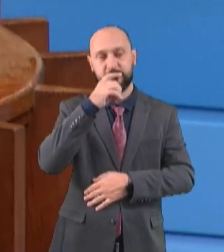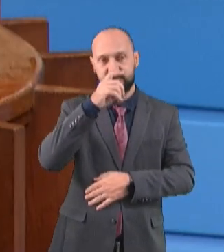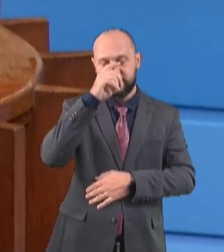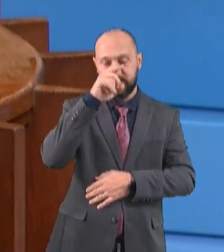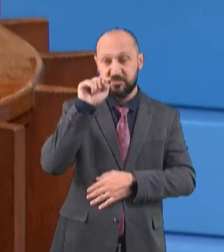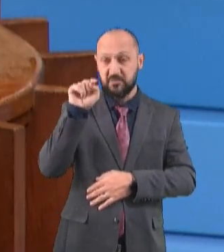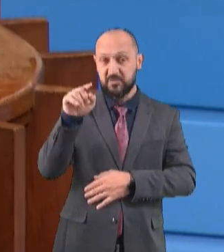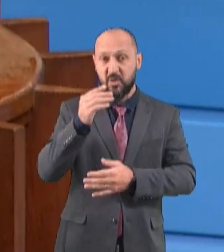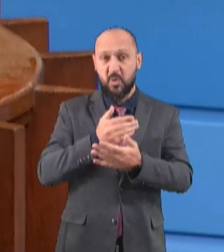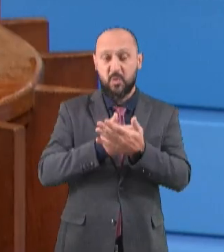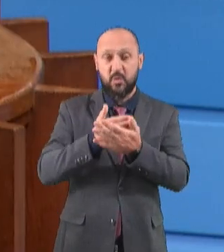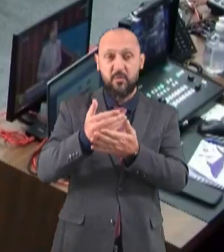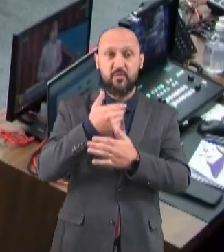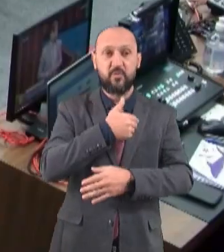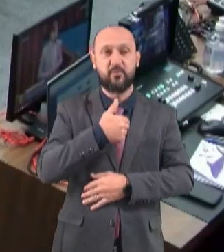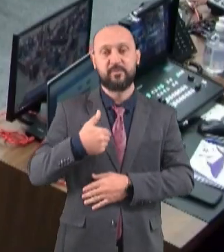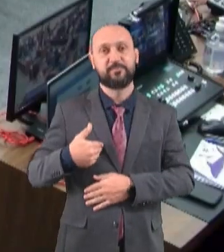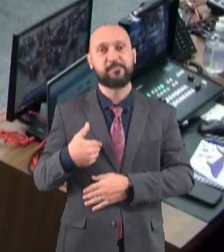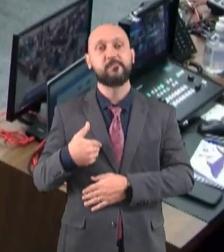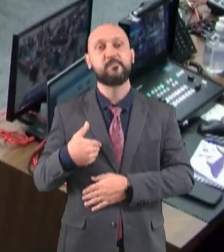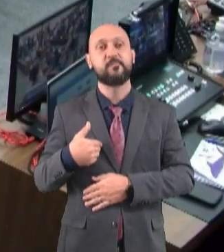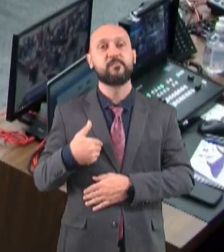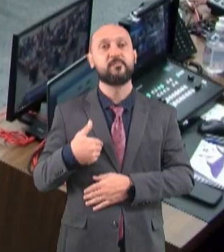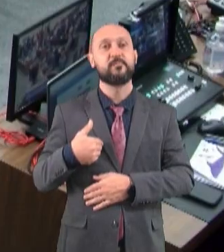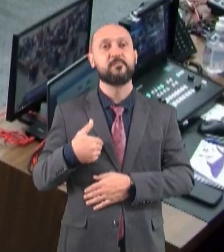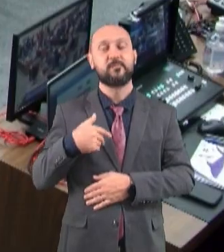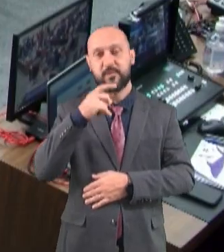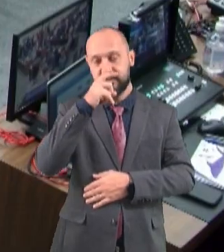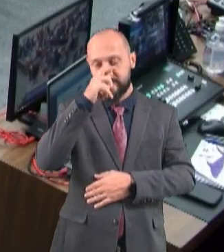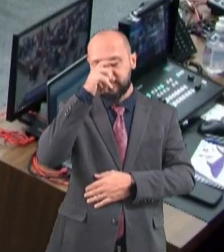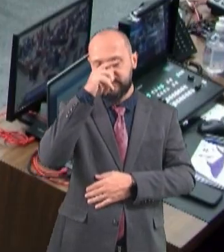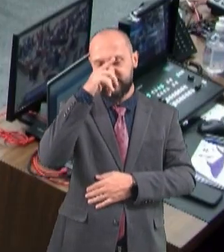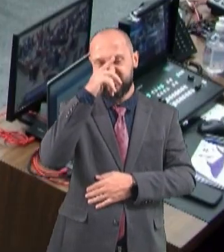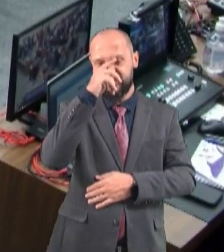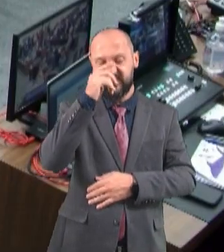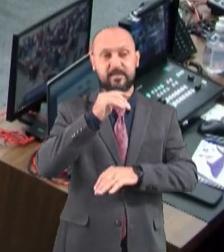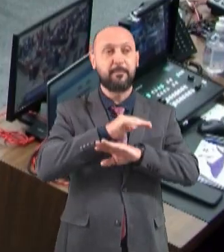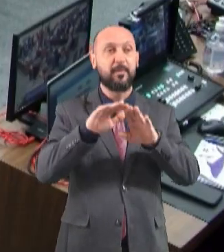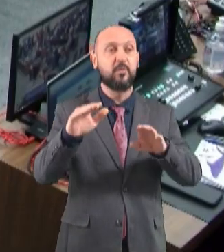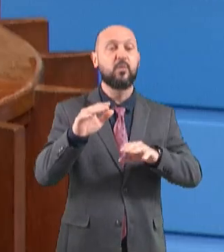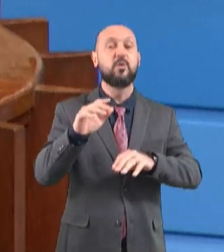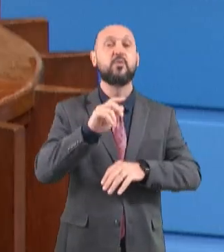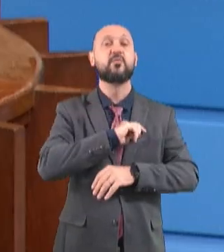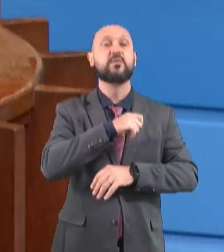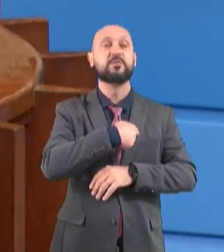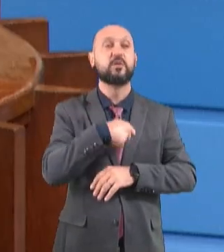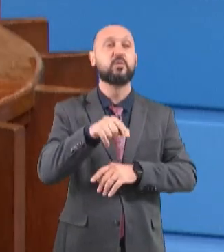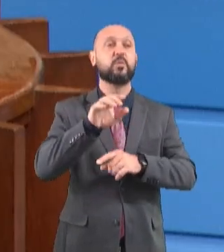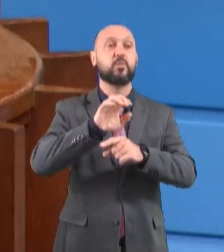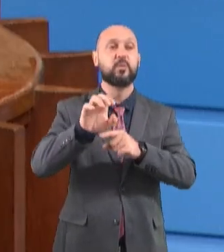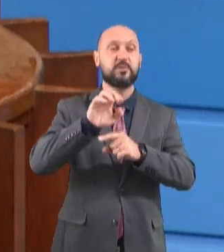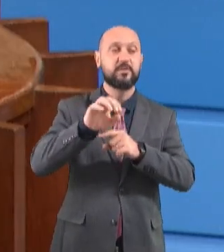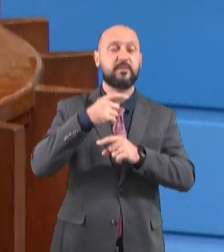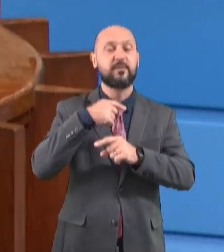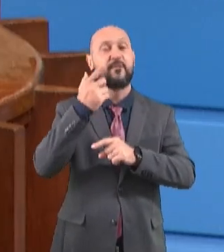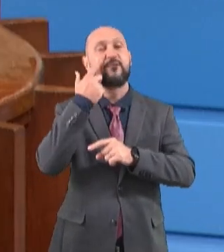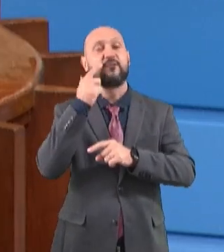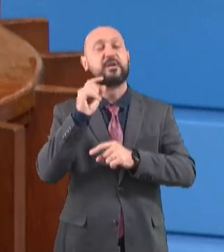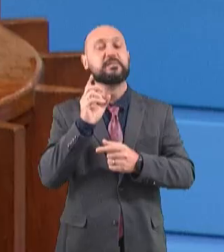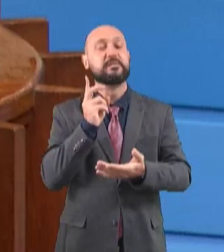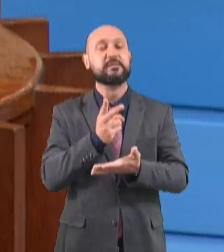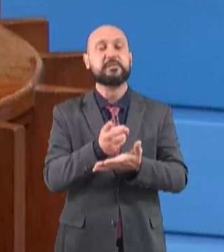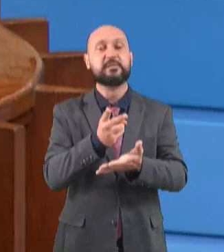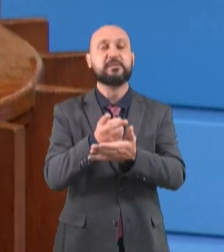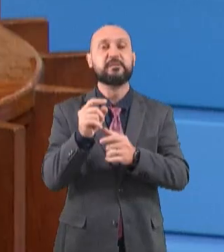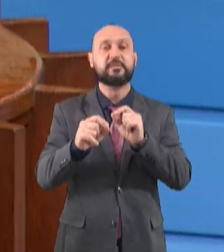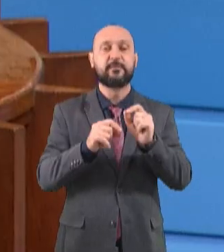desde que Vossa Excelência foi governador, que acabou com o terrorismo fiscal, o Estado tem visto